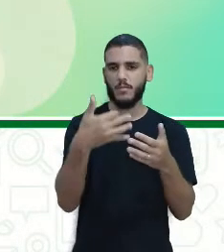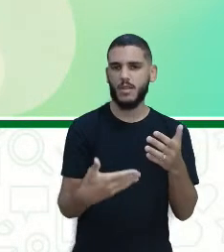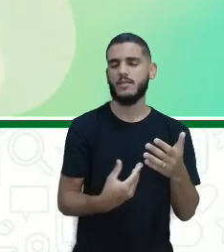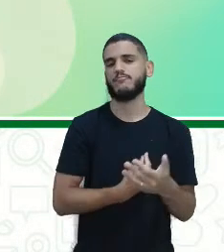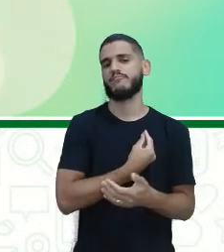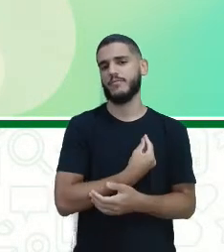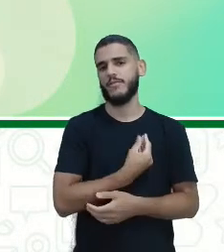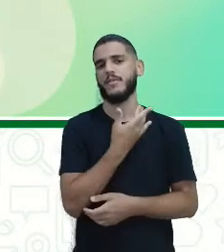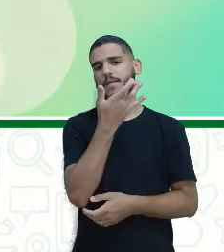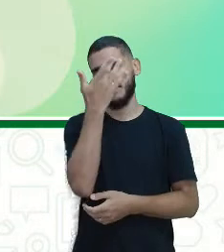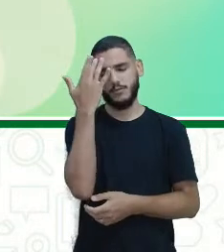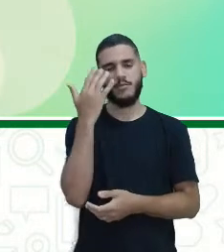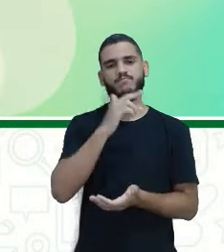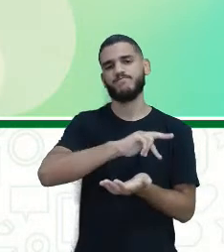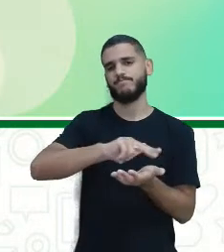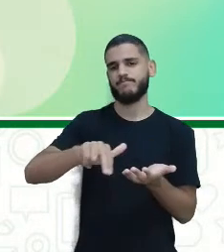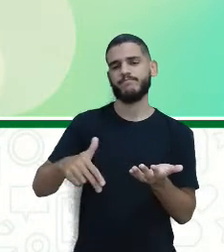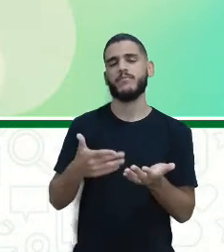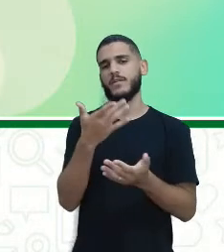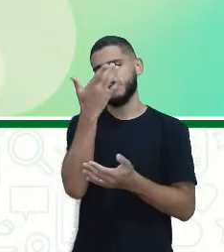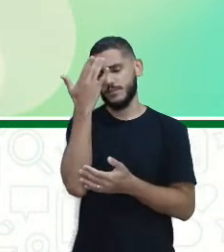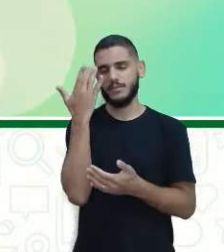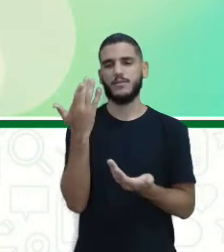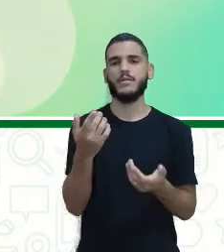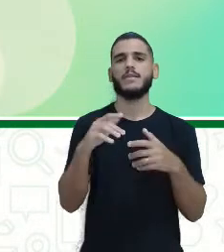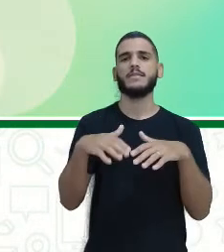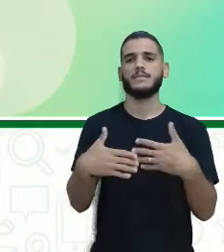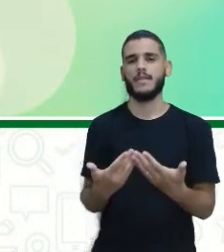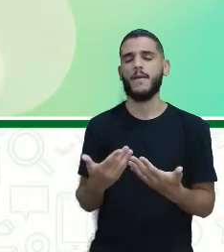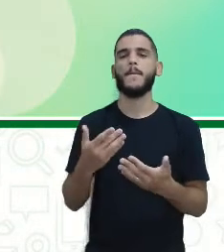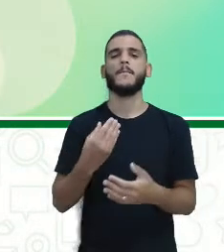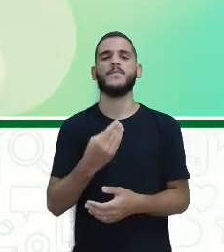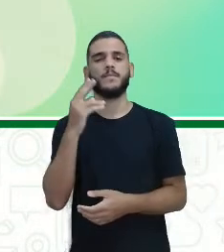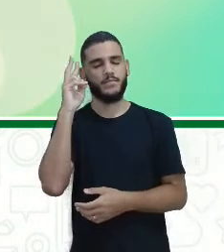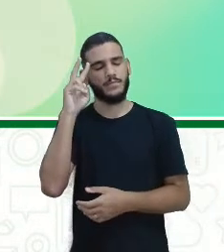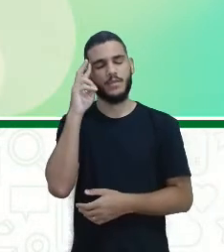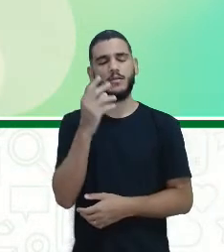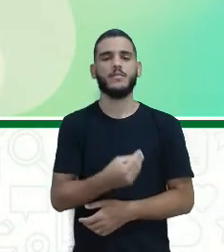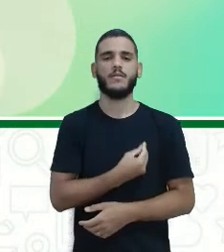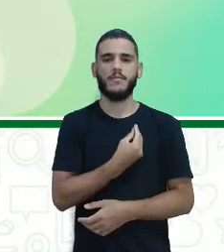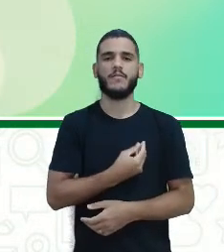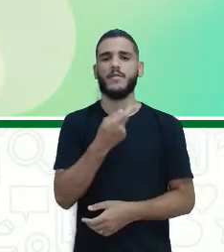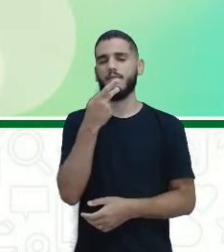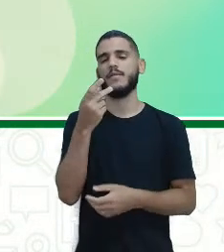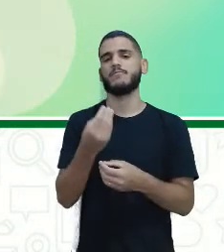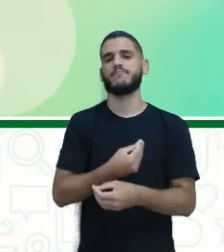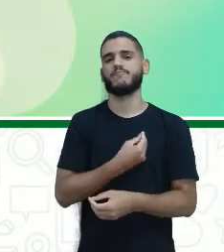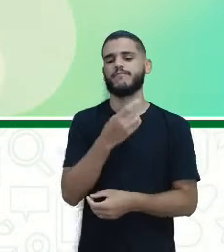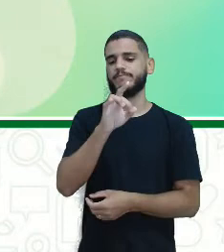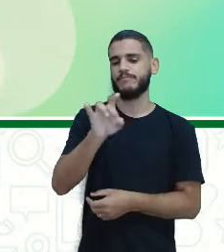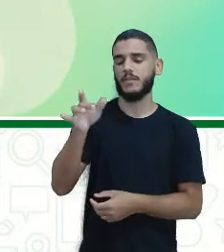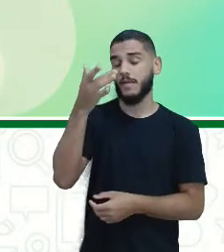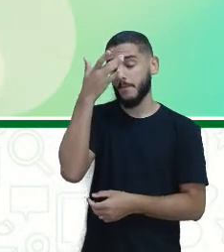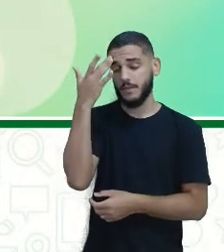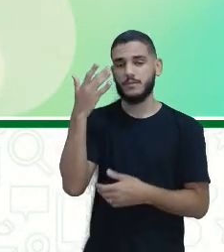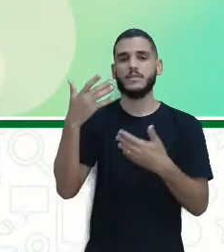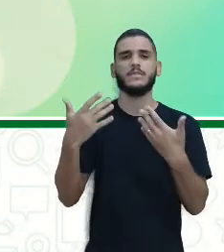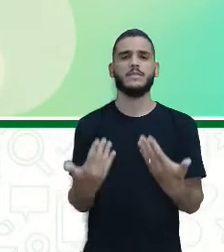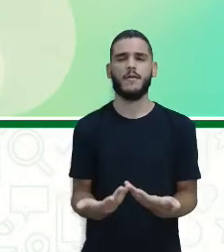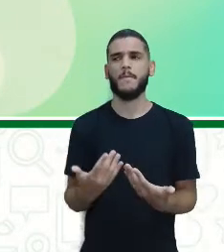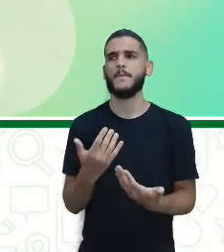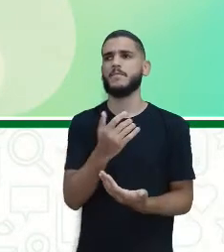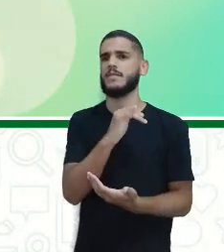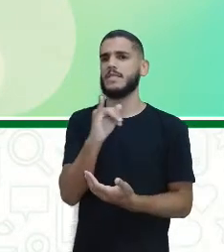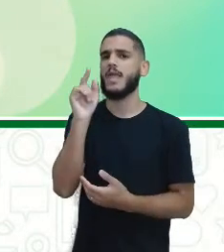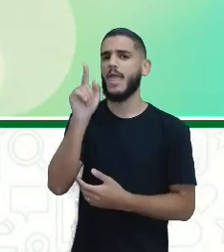pessoa ou de várias pessoas. As biografias contam a vida de alguém. Então, se é para